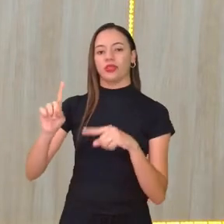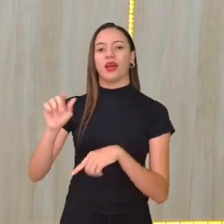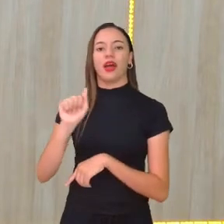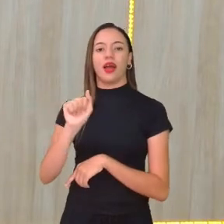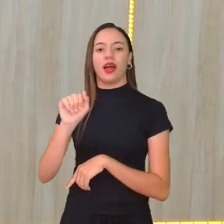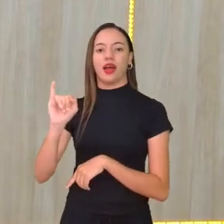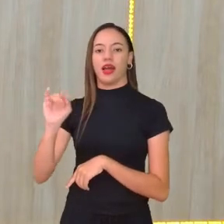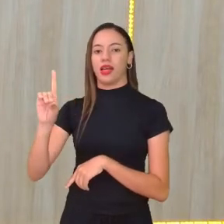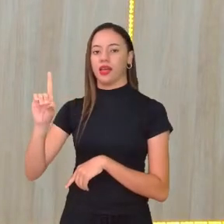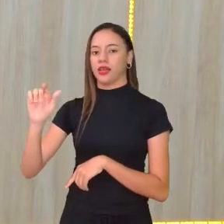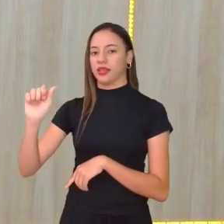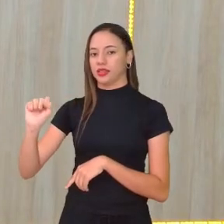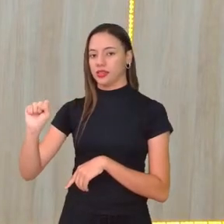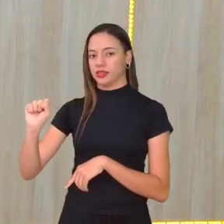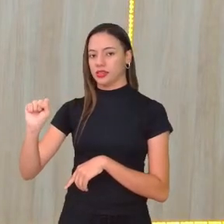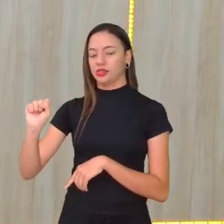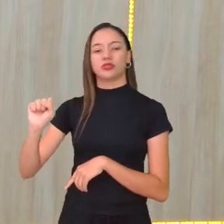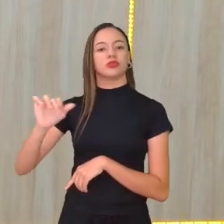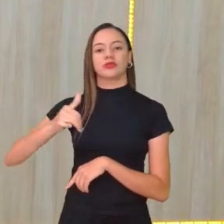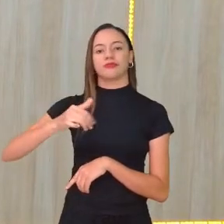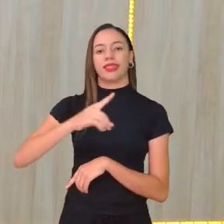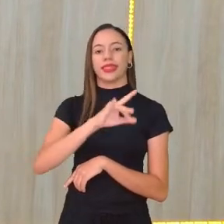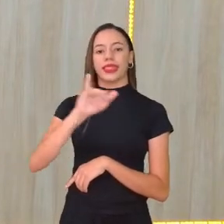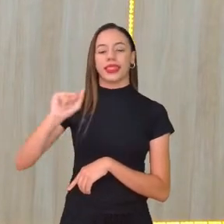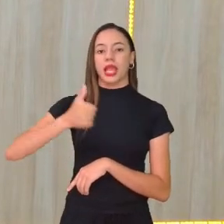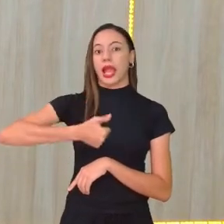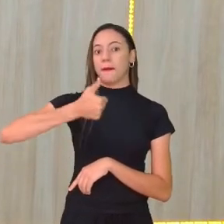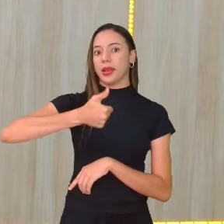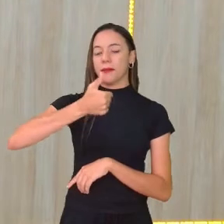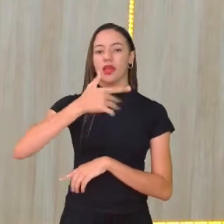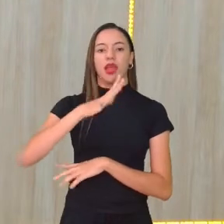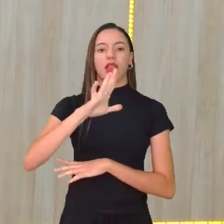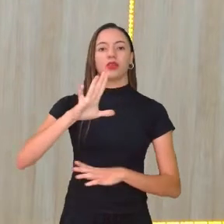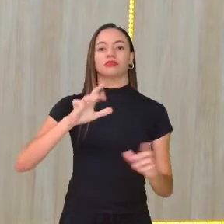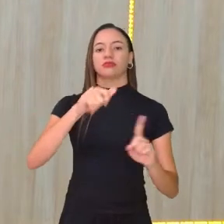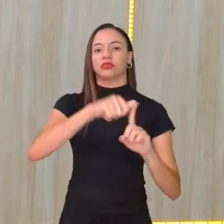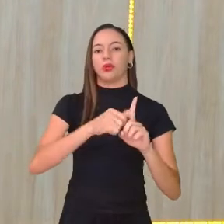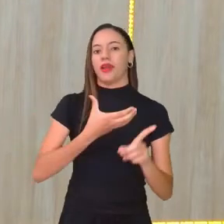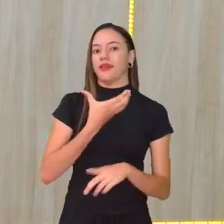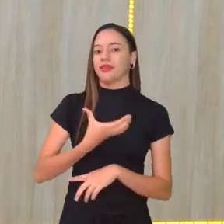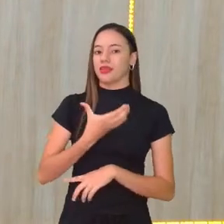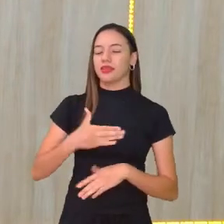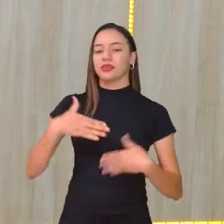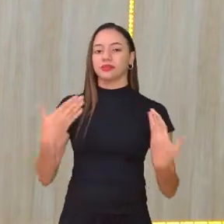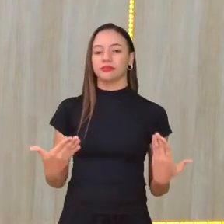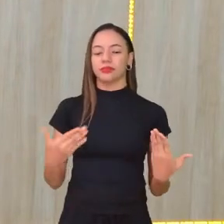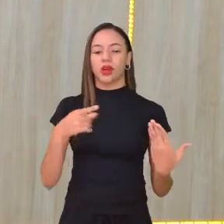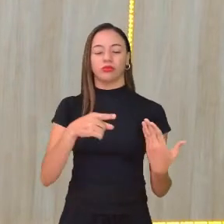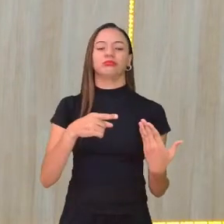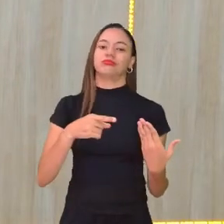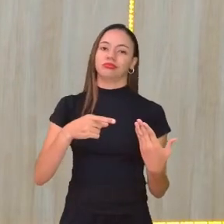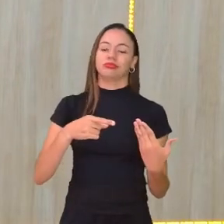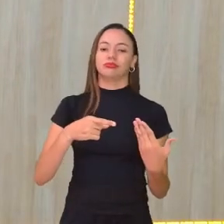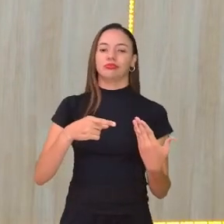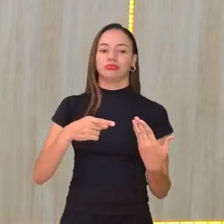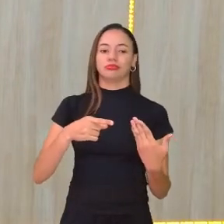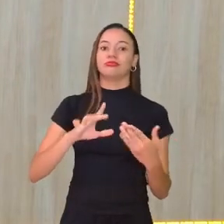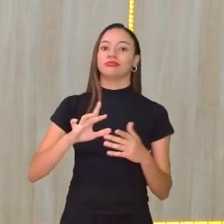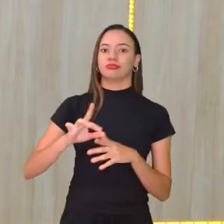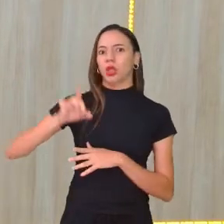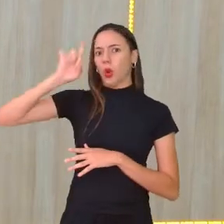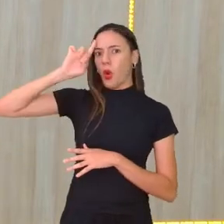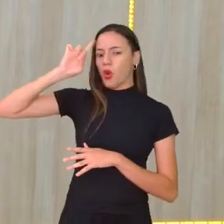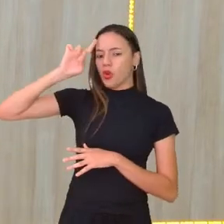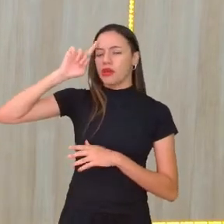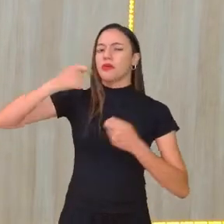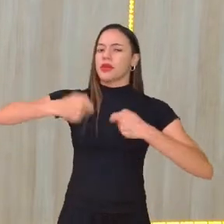dezembro. Então, falar em história é dizer que a história, como eu já disse a vocês, ela é feita no dia a dia. Então, a gente vai trazer esse tema,